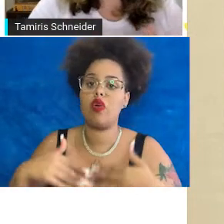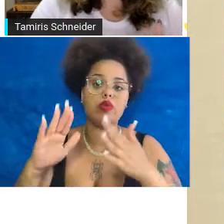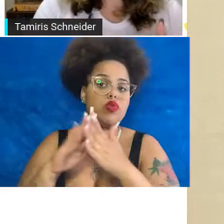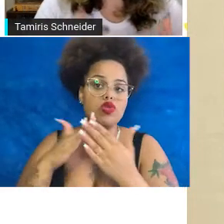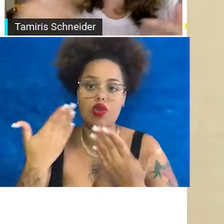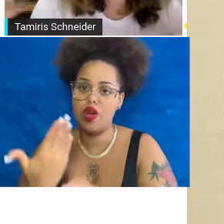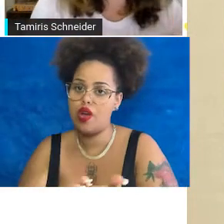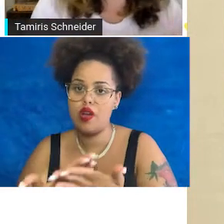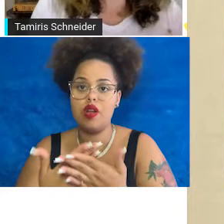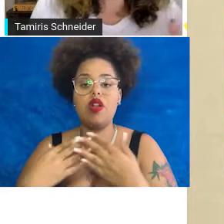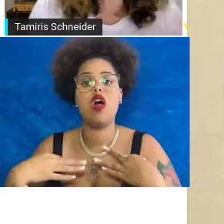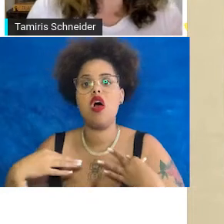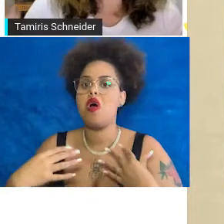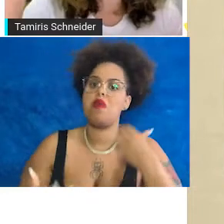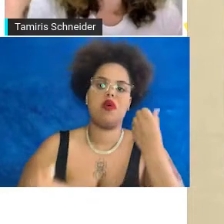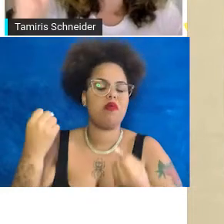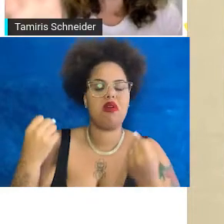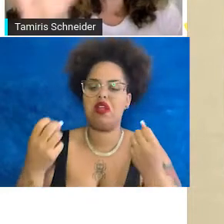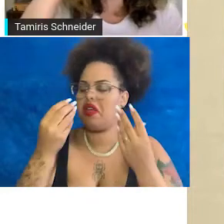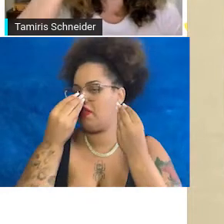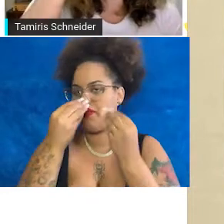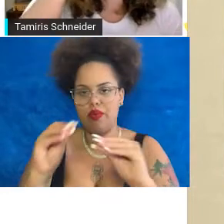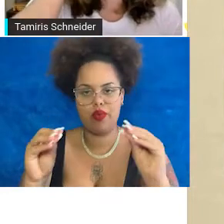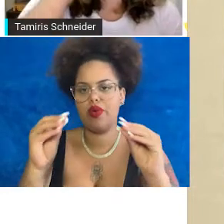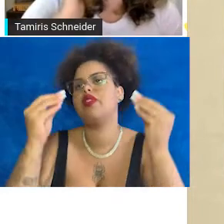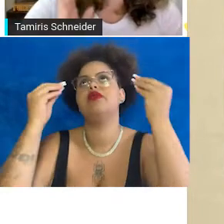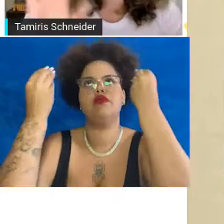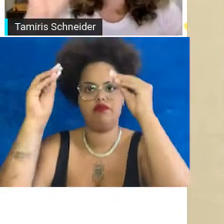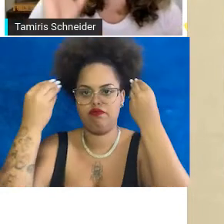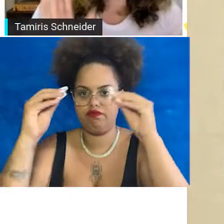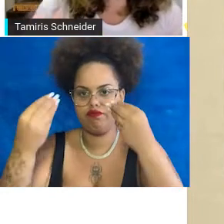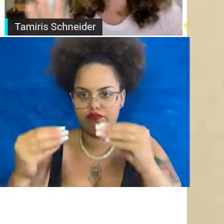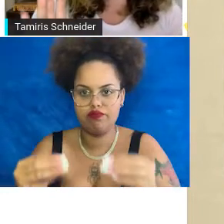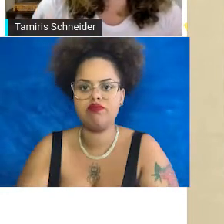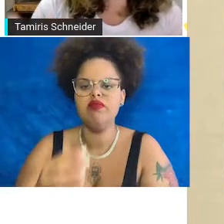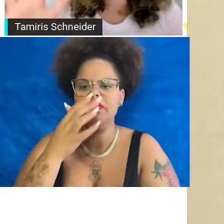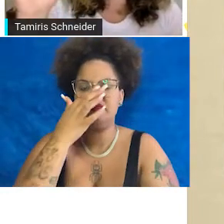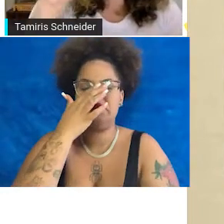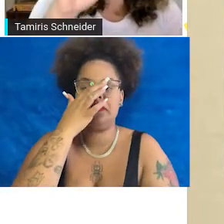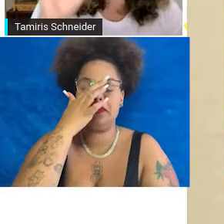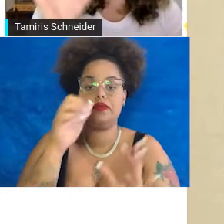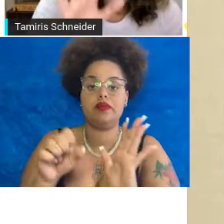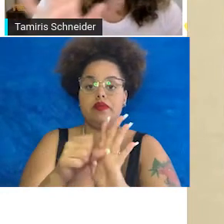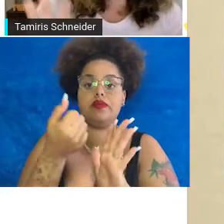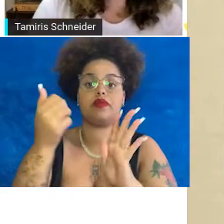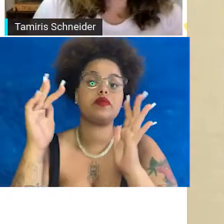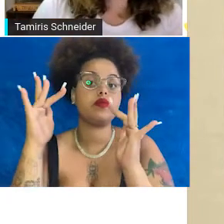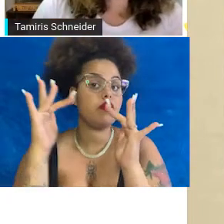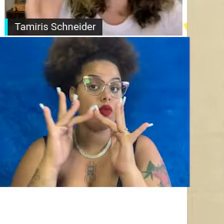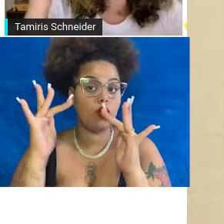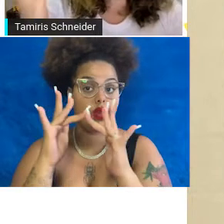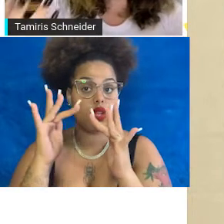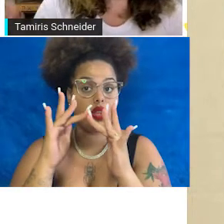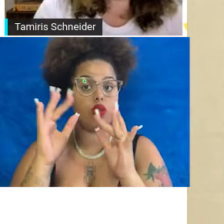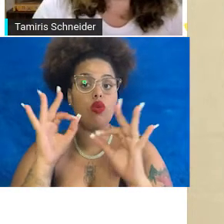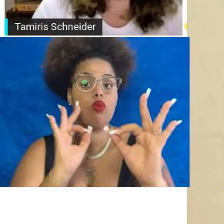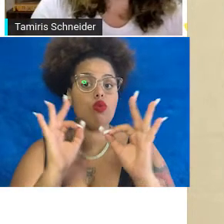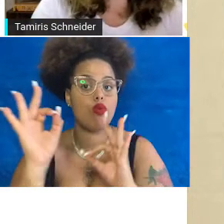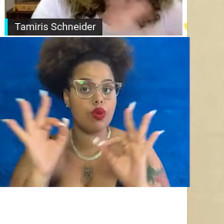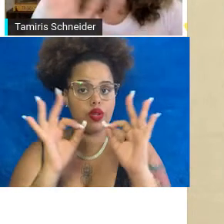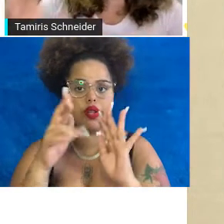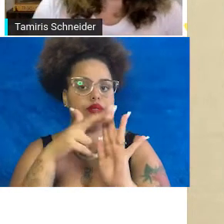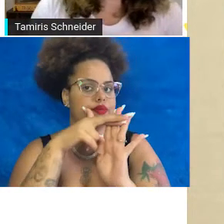com uma roupa de malhar, não importa, coloca ali. É nosso primeiro contato de organização de um